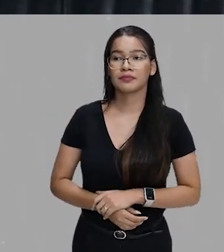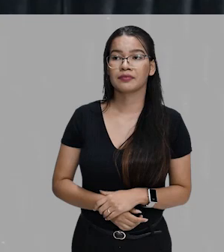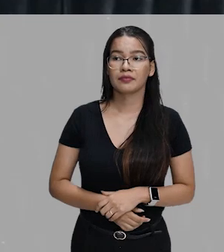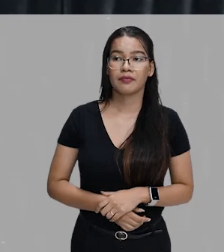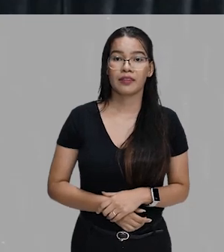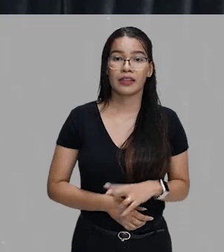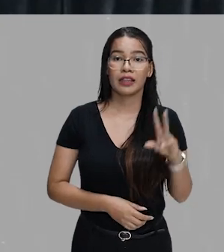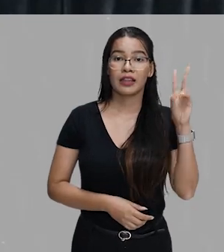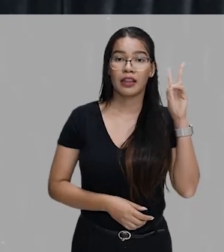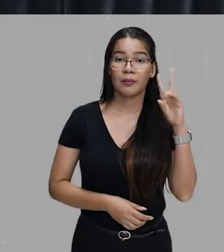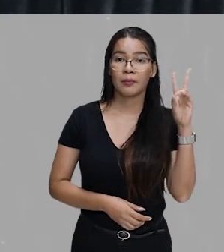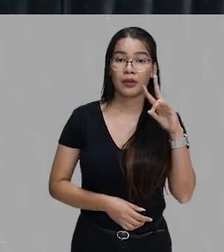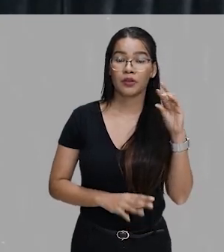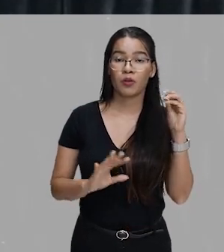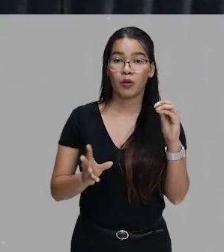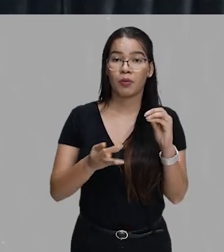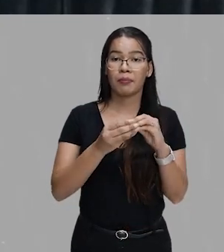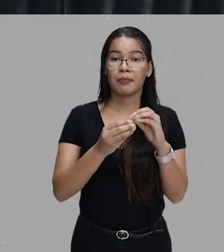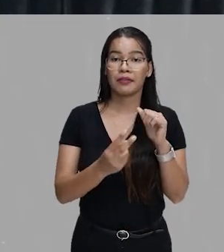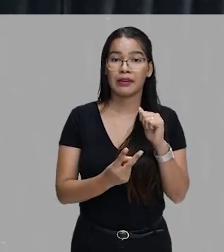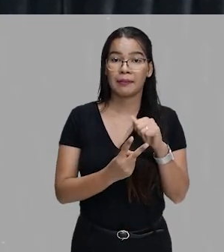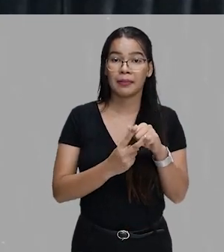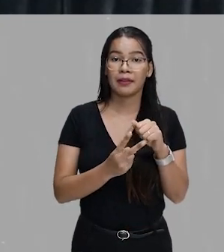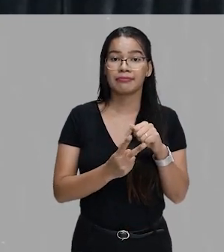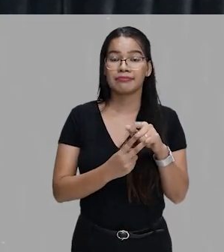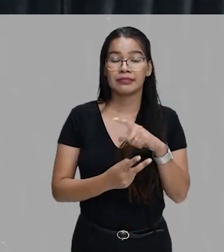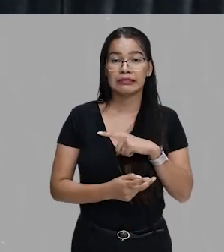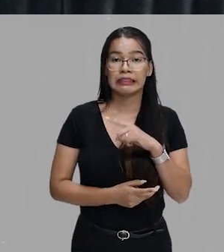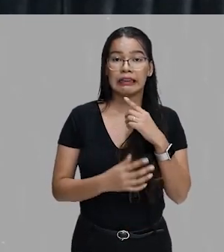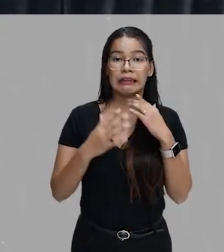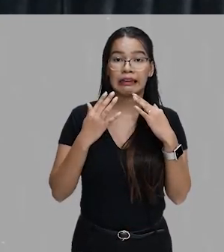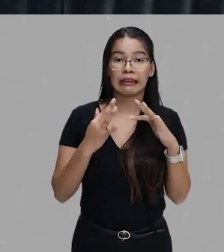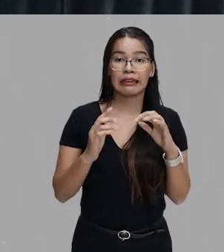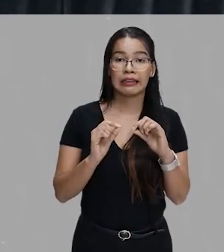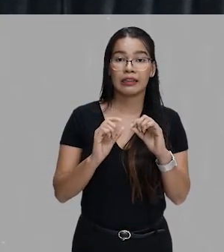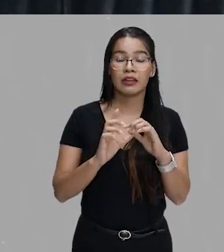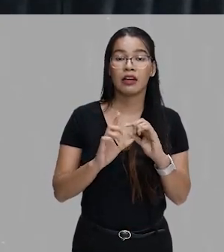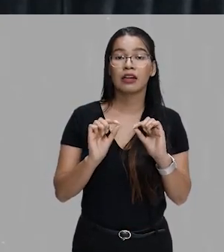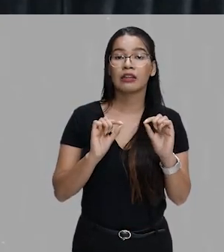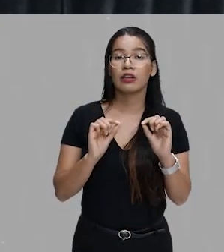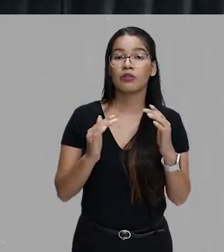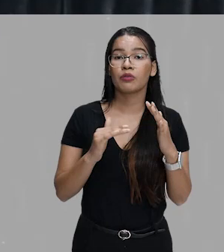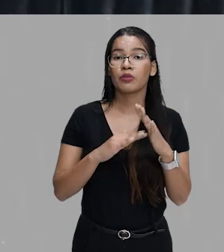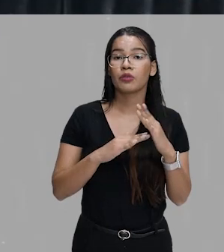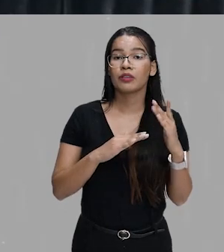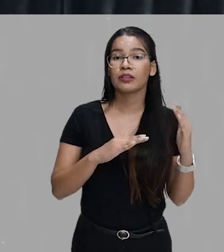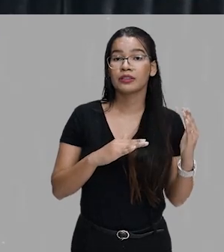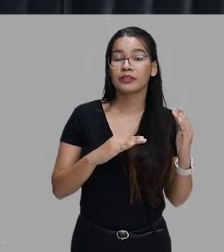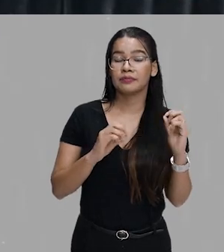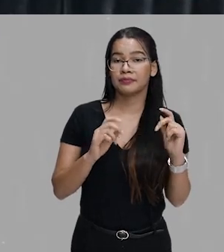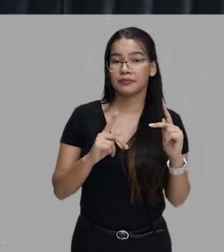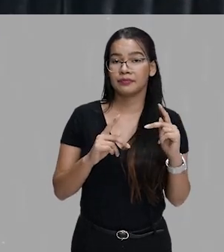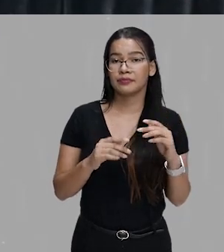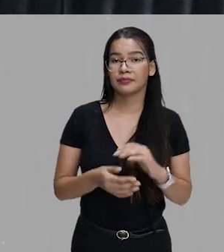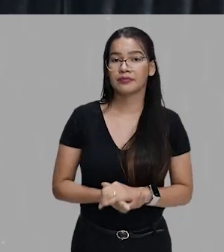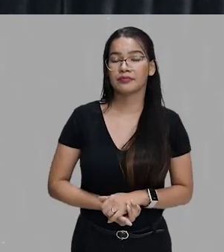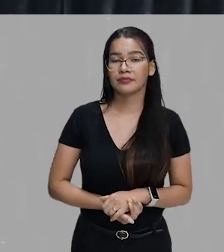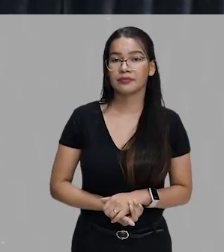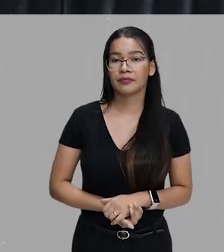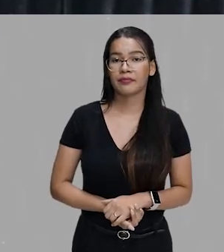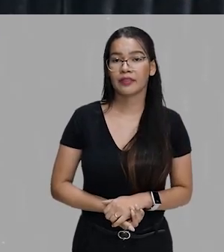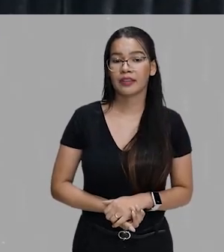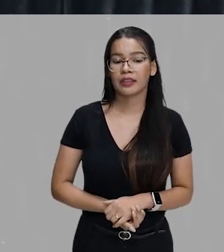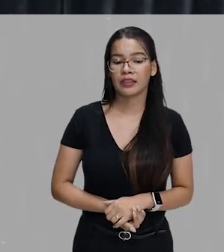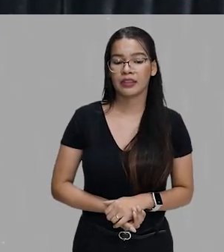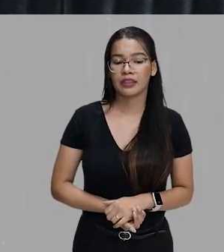coisa. Lembrando dos complementos verbais. Existem orações que têm função de complemento verbal, que é o caso dessa aqui, tá certo? Já estou adiantando.